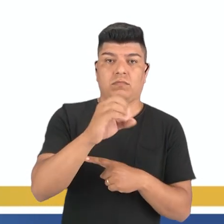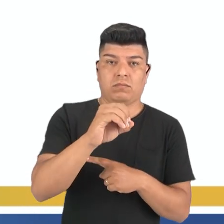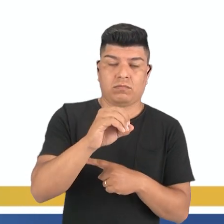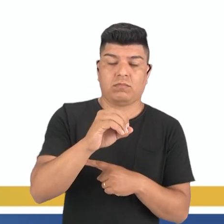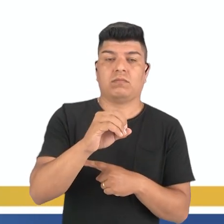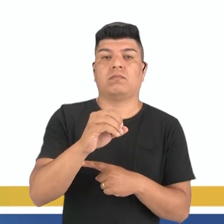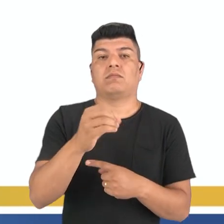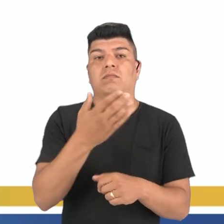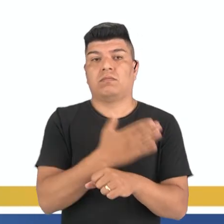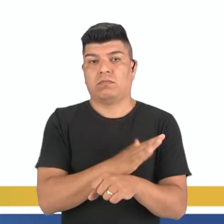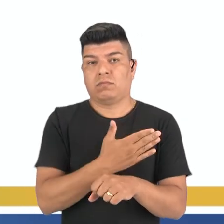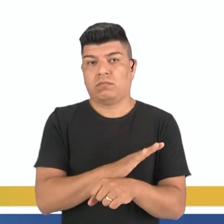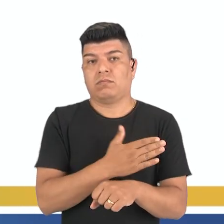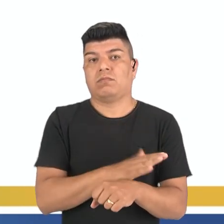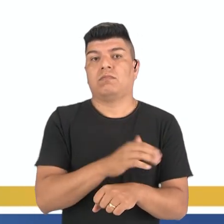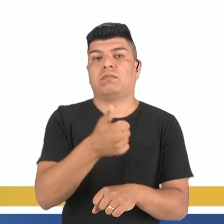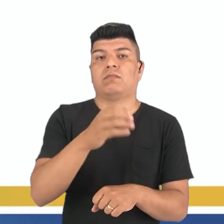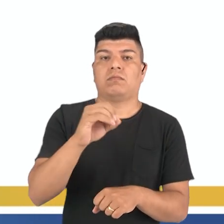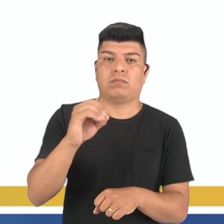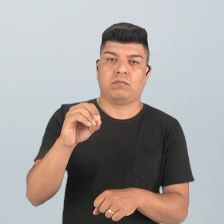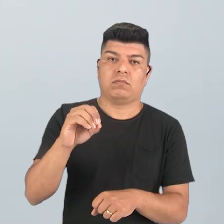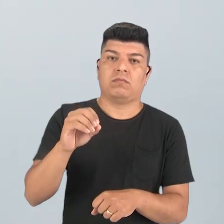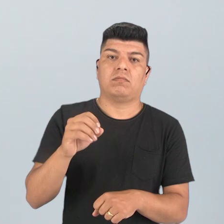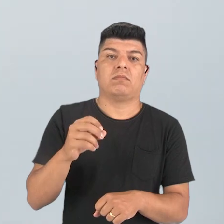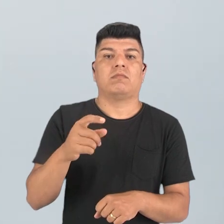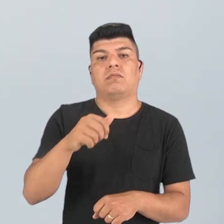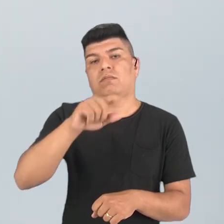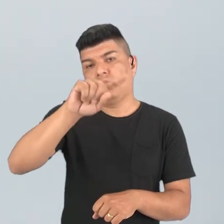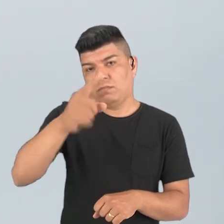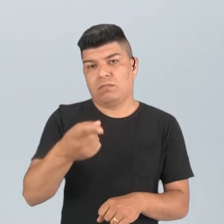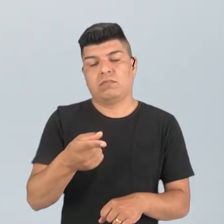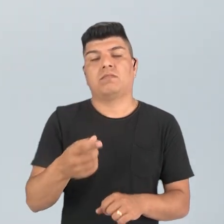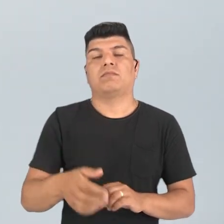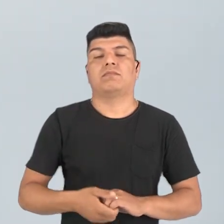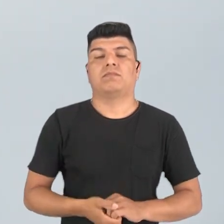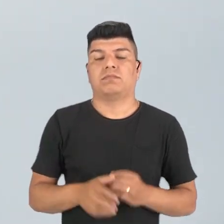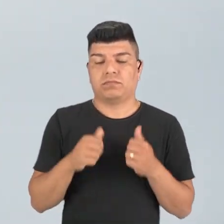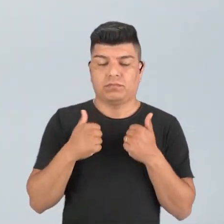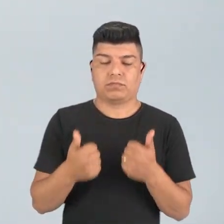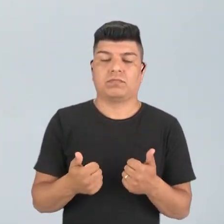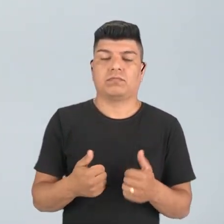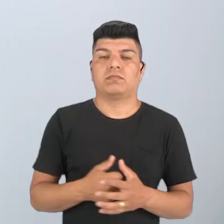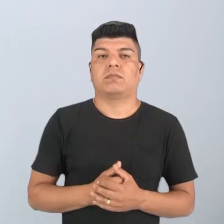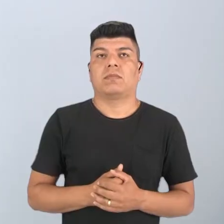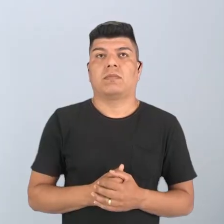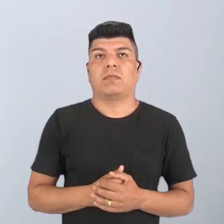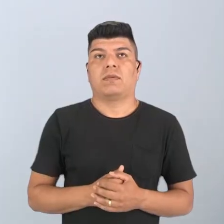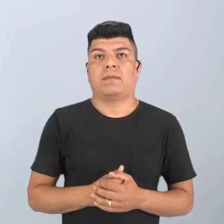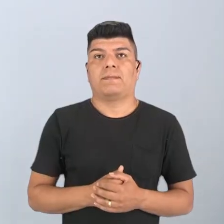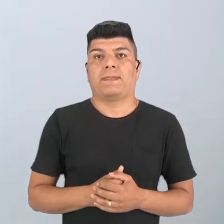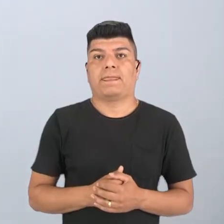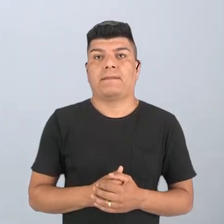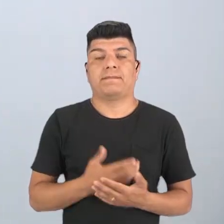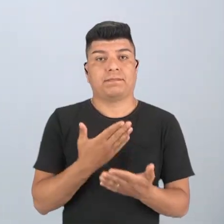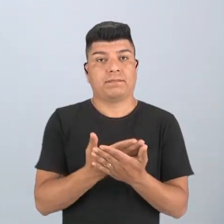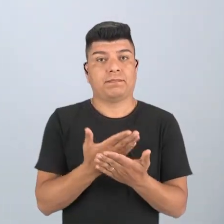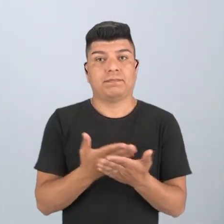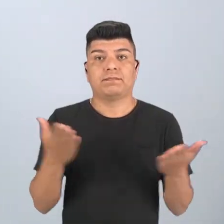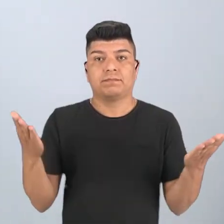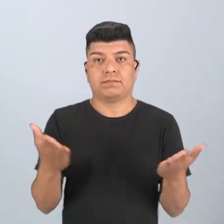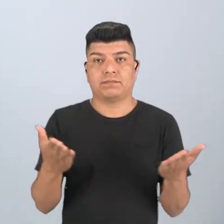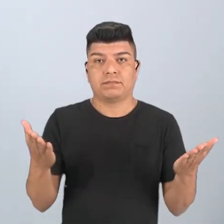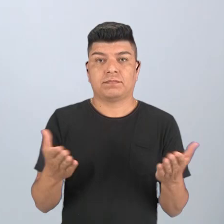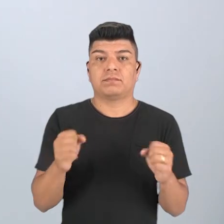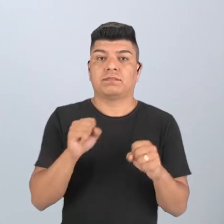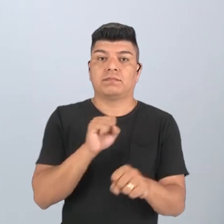multiplicar de forma prática por 10, por 100, por 1.000 e assim por diante, beleza? Então, pessoal, essa foi a aula de hoje.